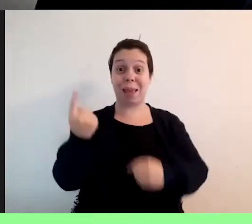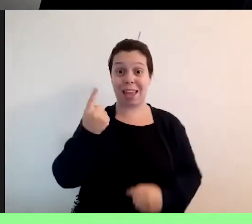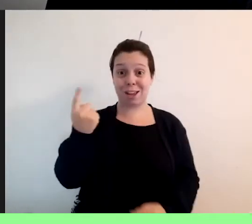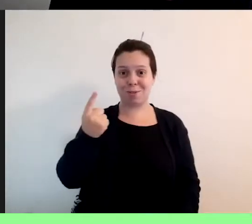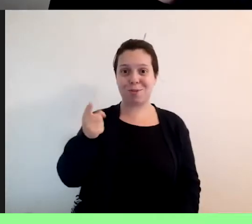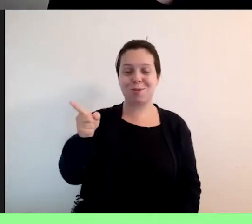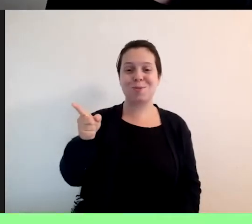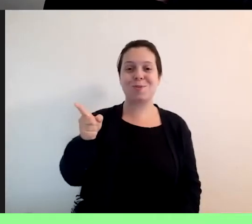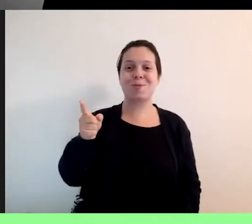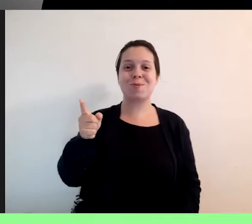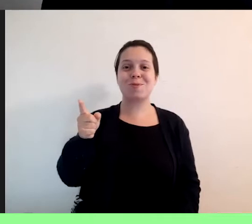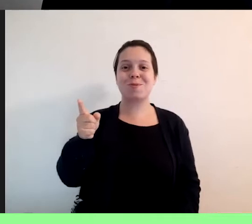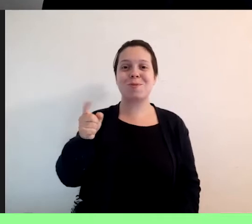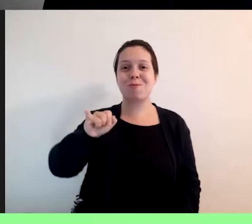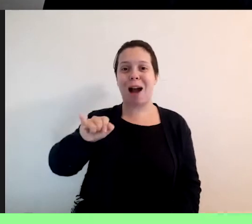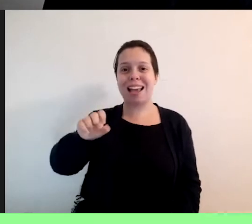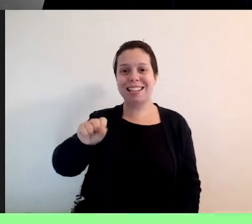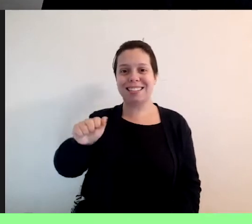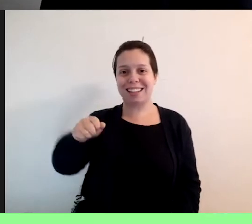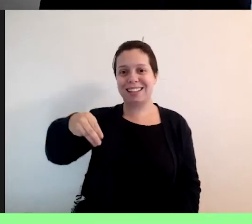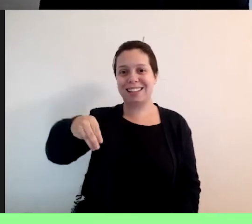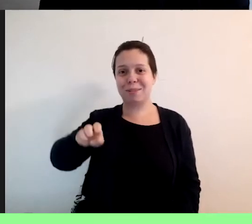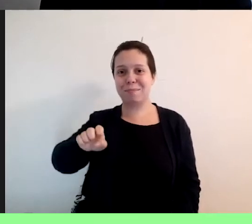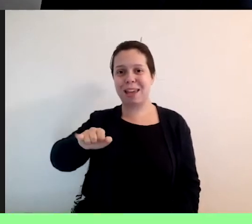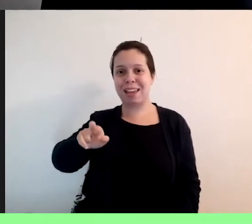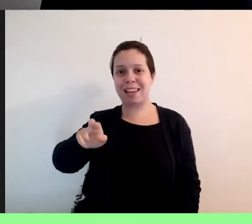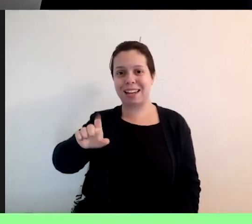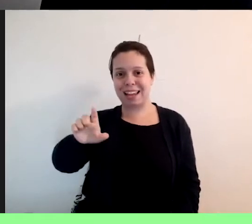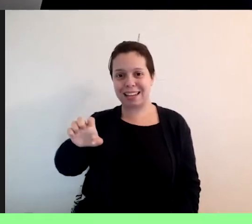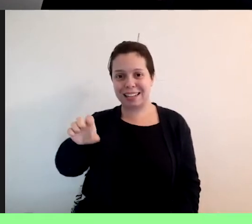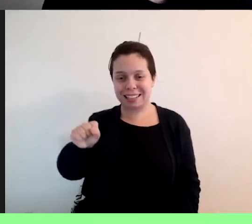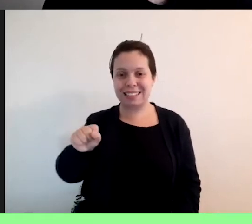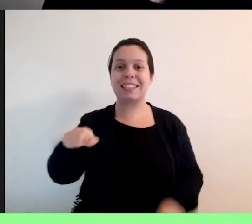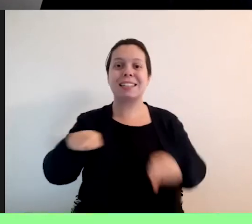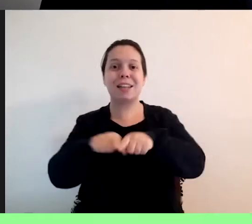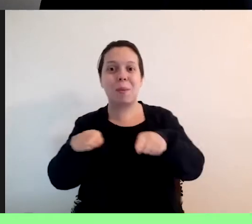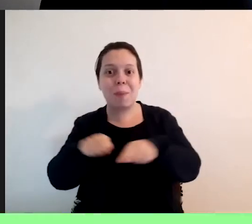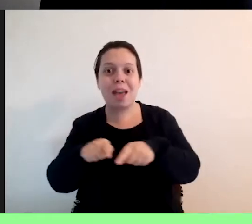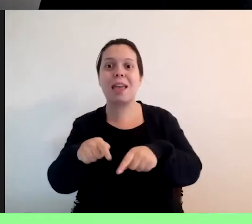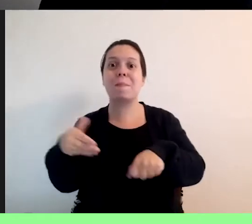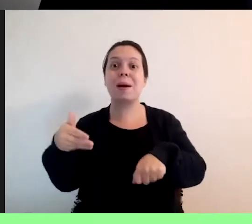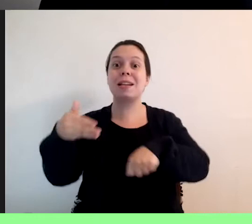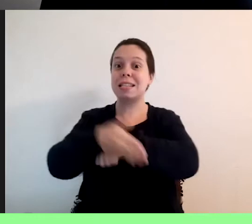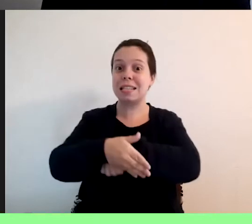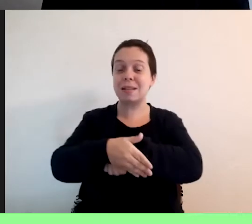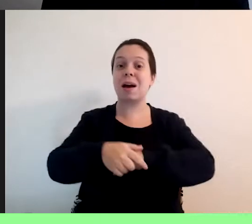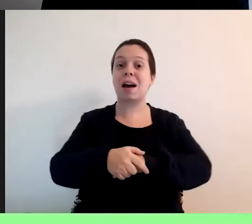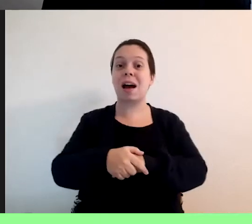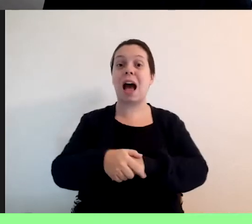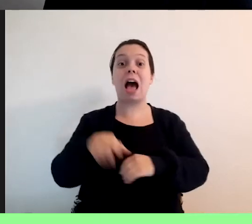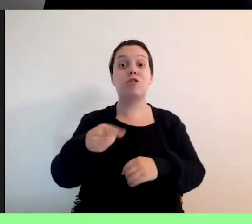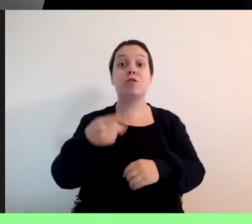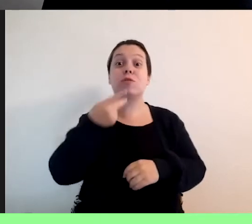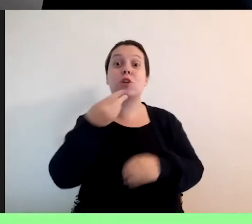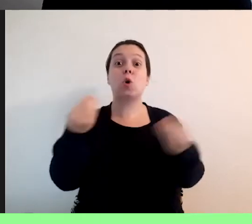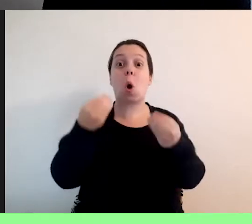uma das pessoas, né, que participam, né, desse grupo do Redesign for All, a gente falou dessas experiências dos